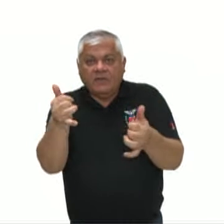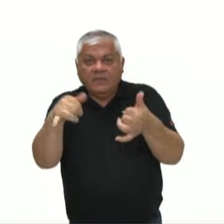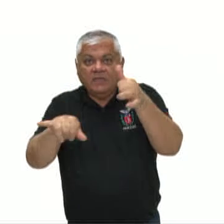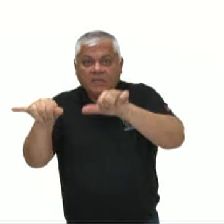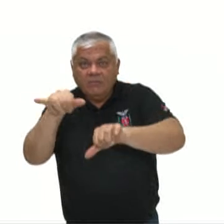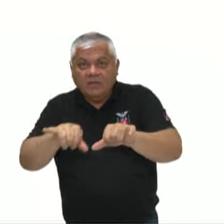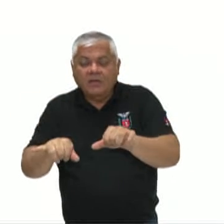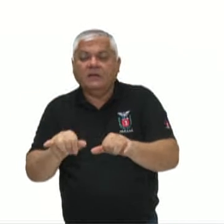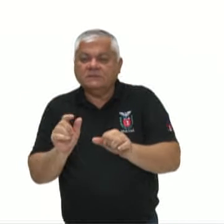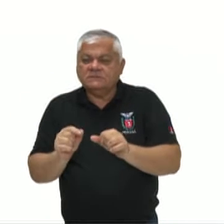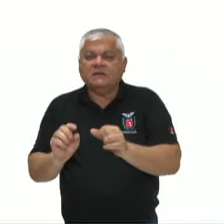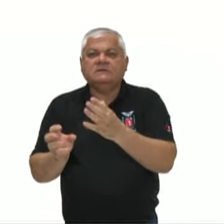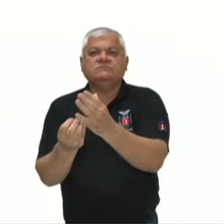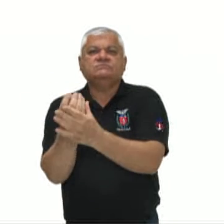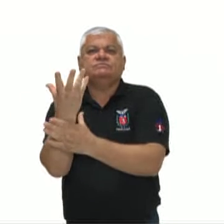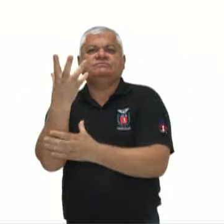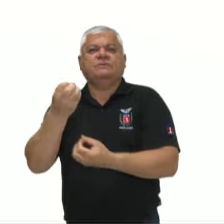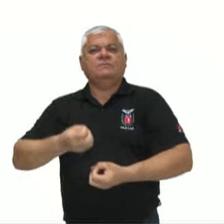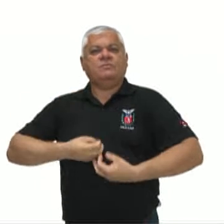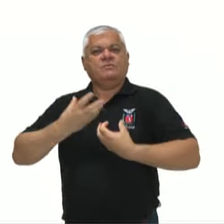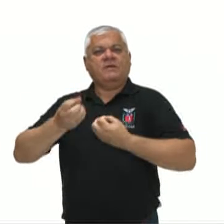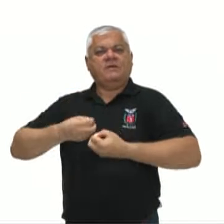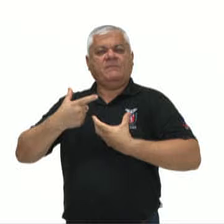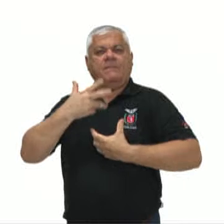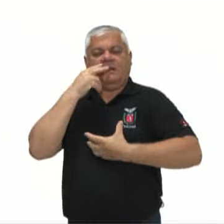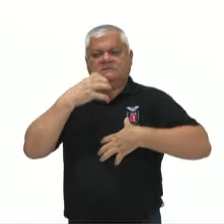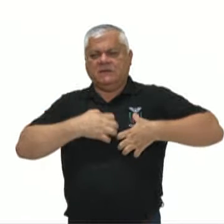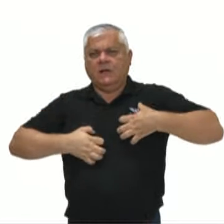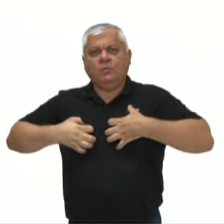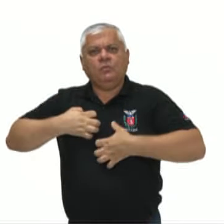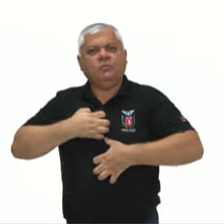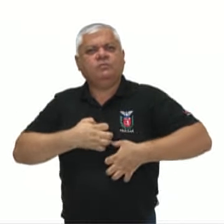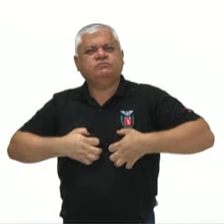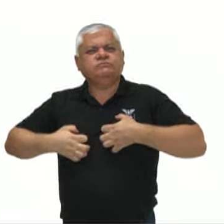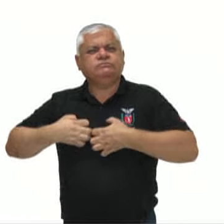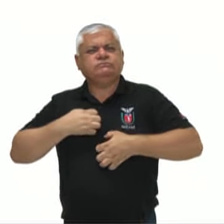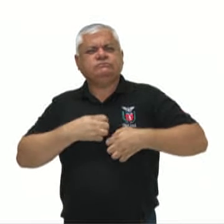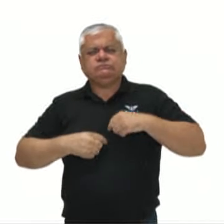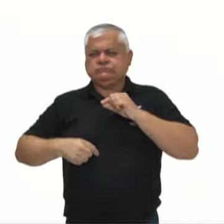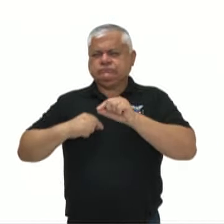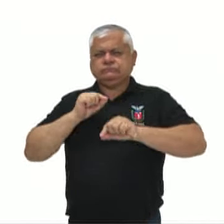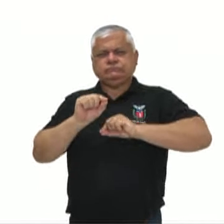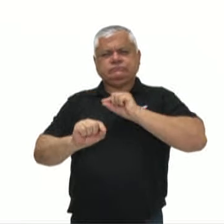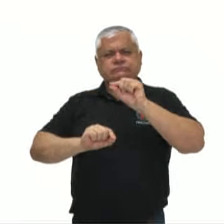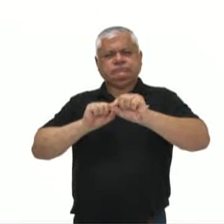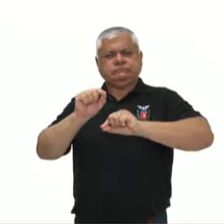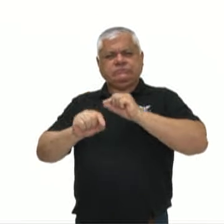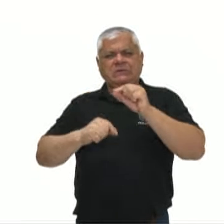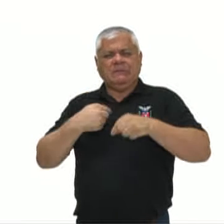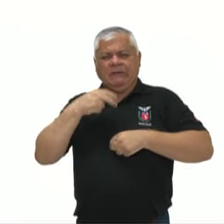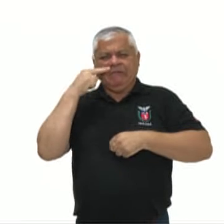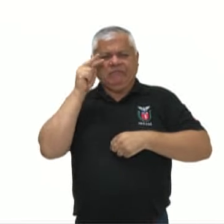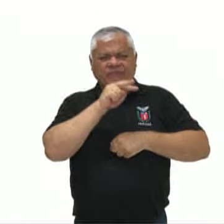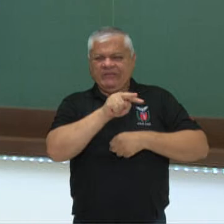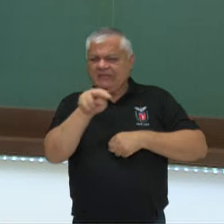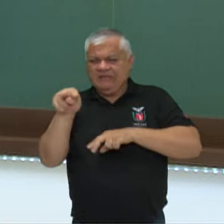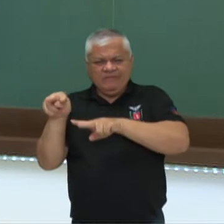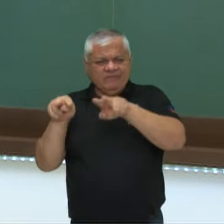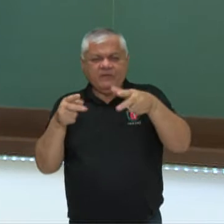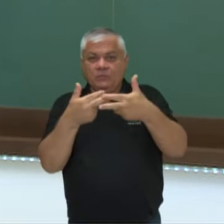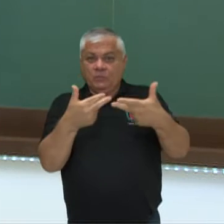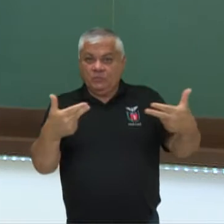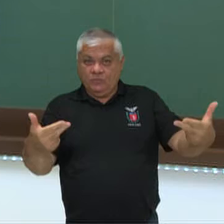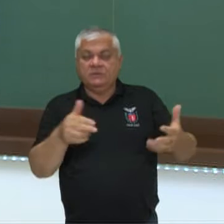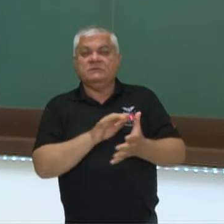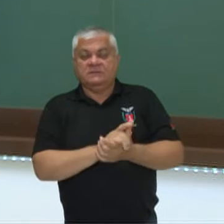científico da química para produzir efeito de angústia existencial diante das implacáveis leis da natureza.